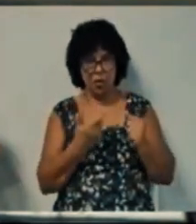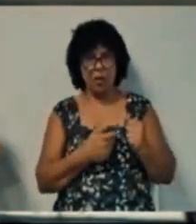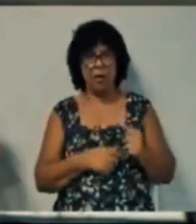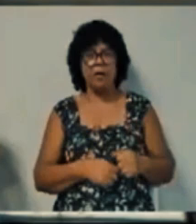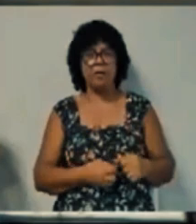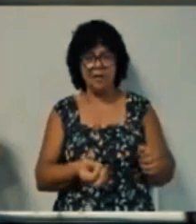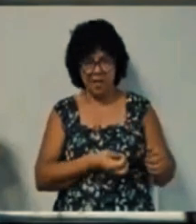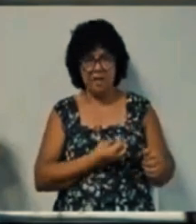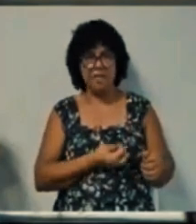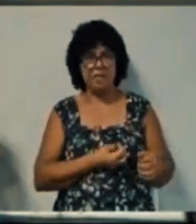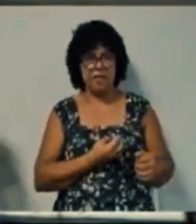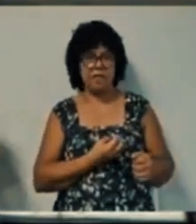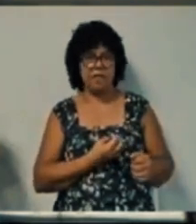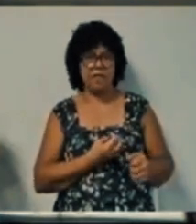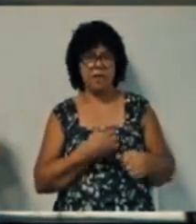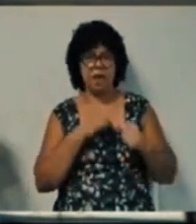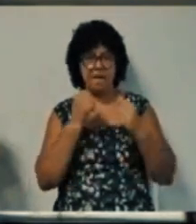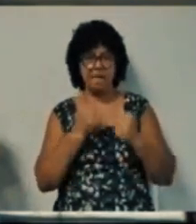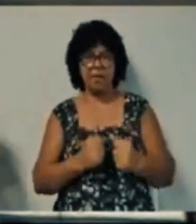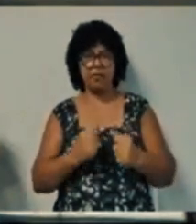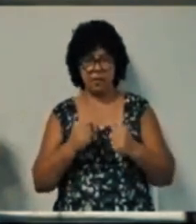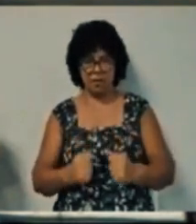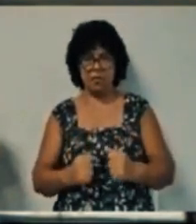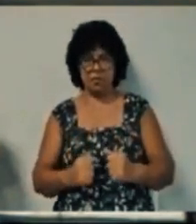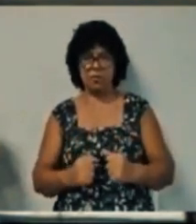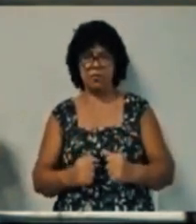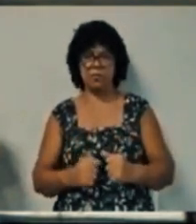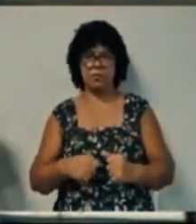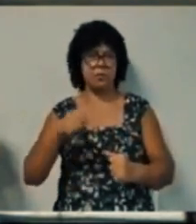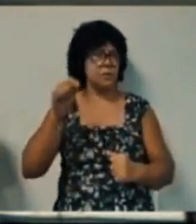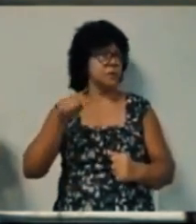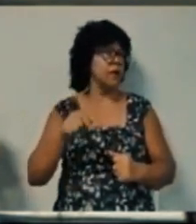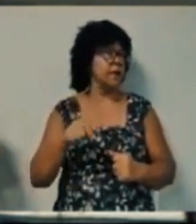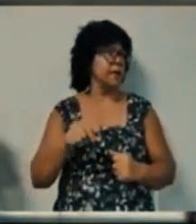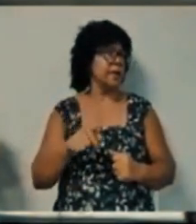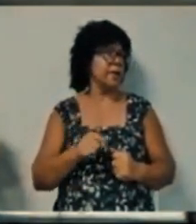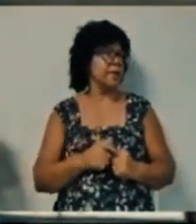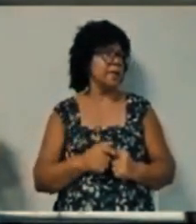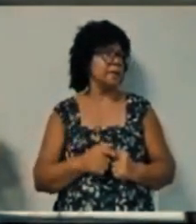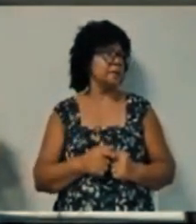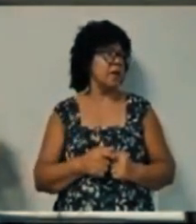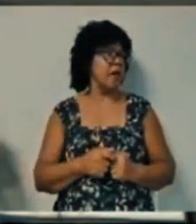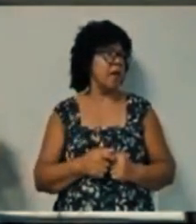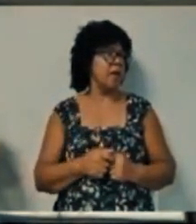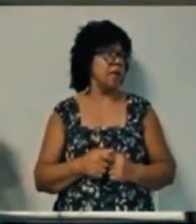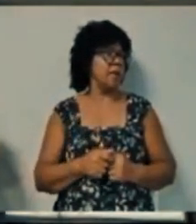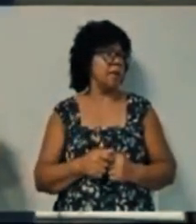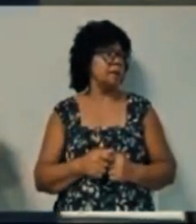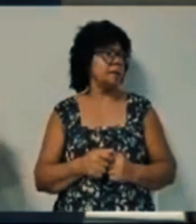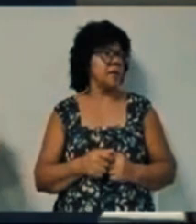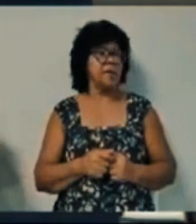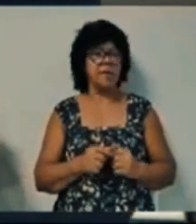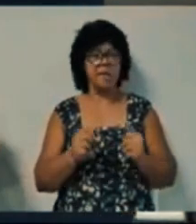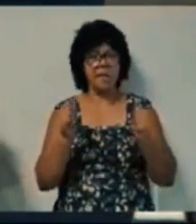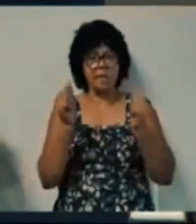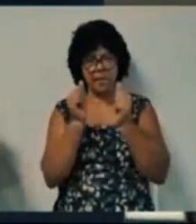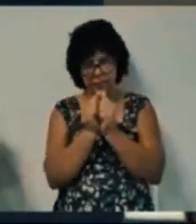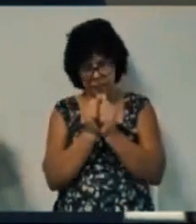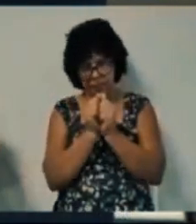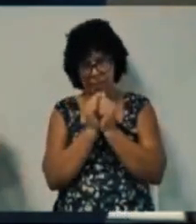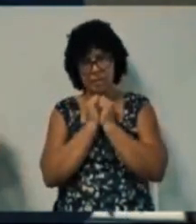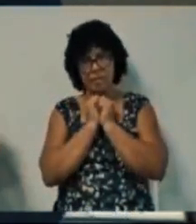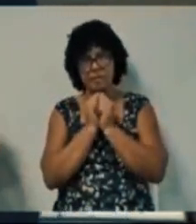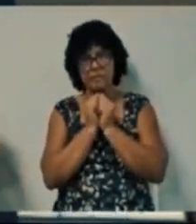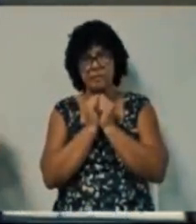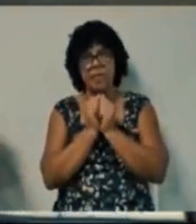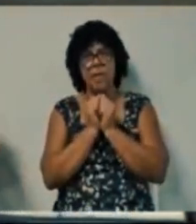vivo. E Ele está aqui, eu disse para ela. Ele está conosco. Ele disse na sua